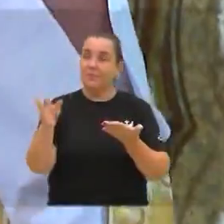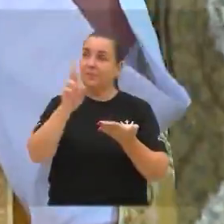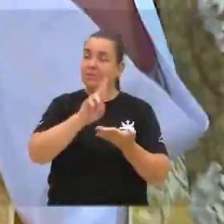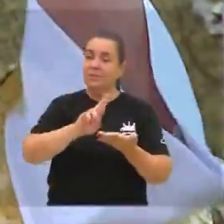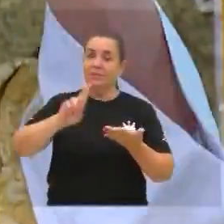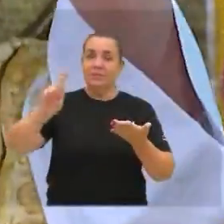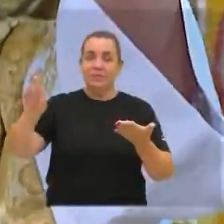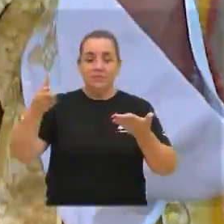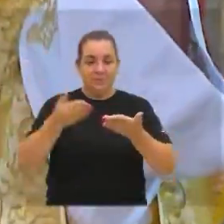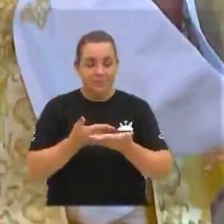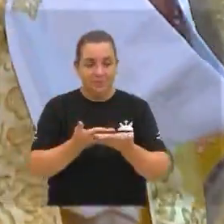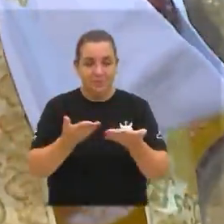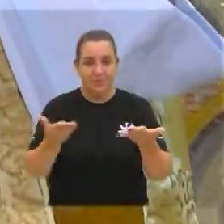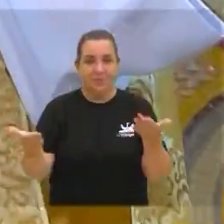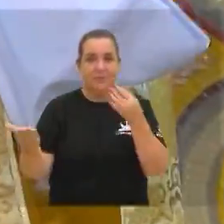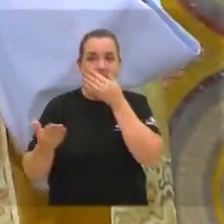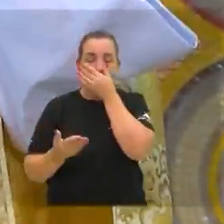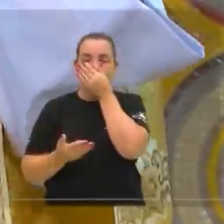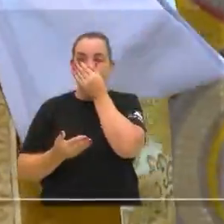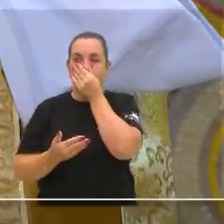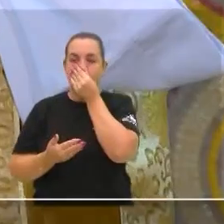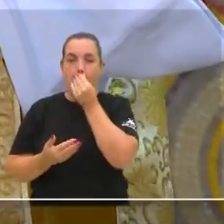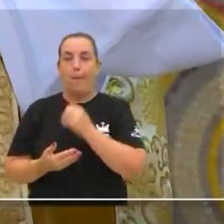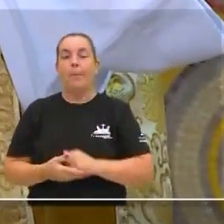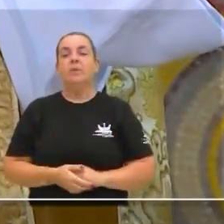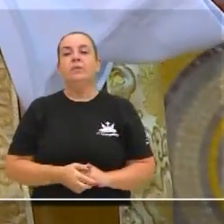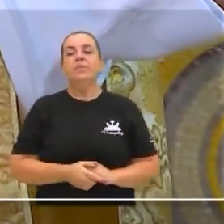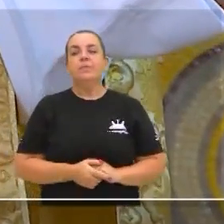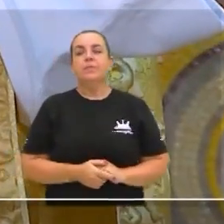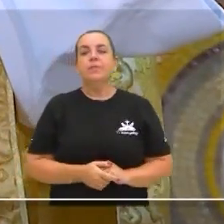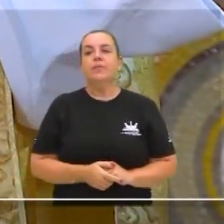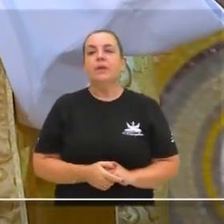Reina, Senhor, neste